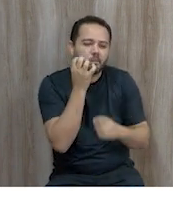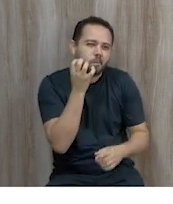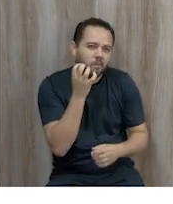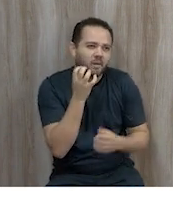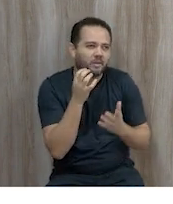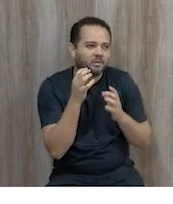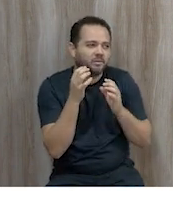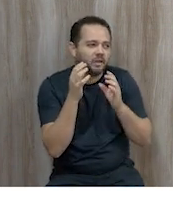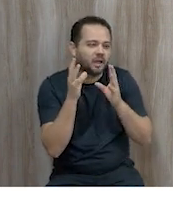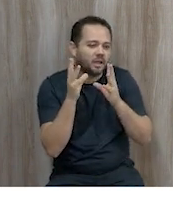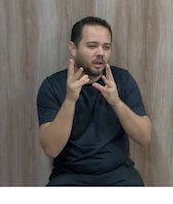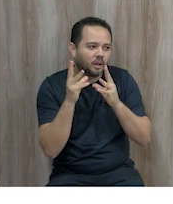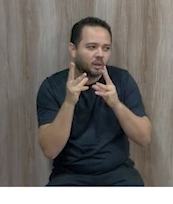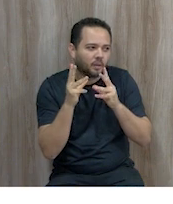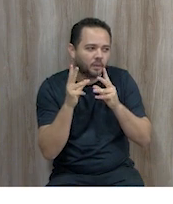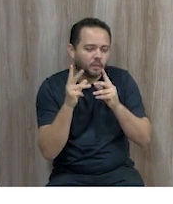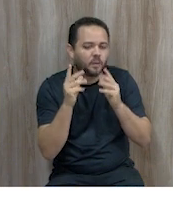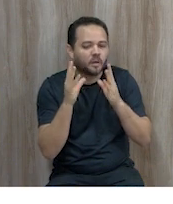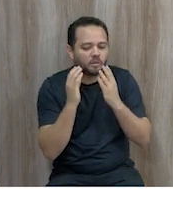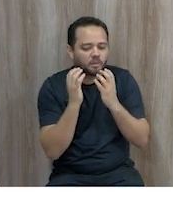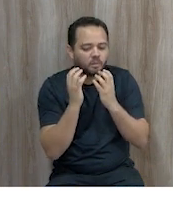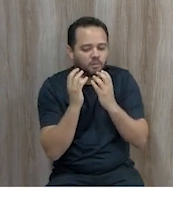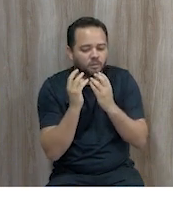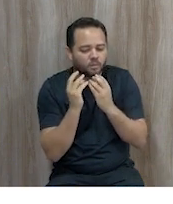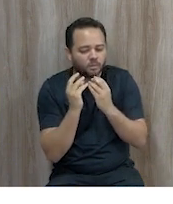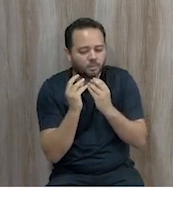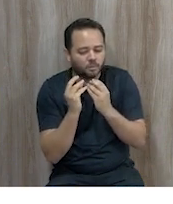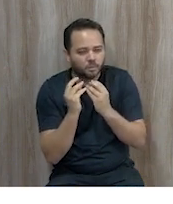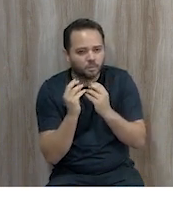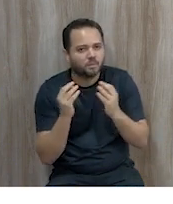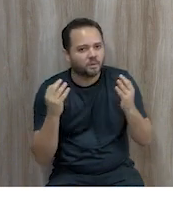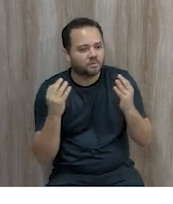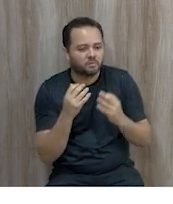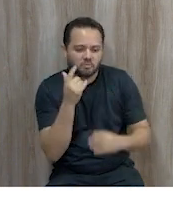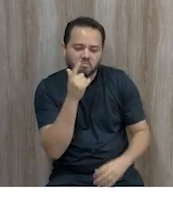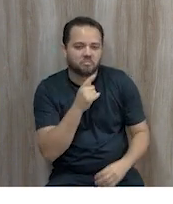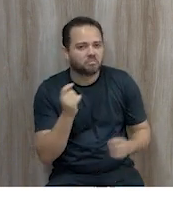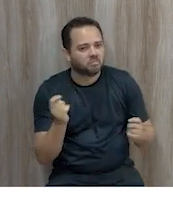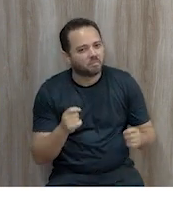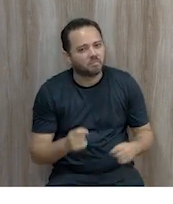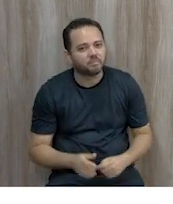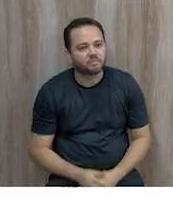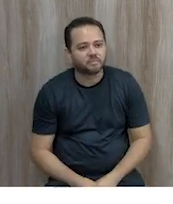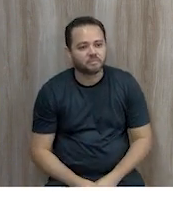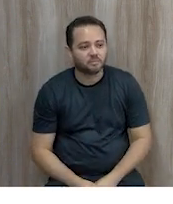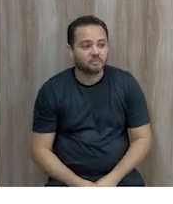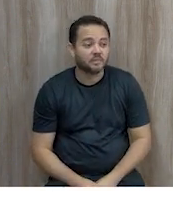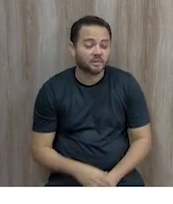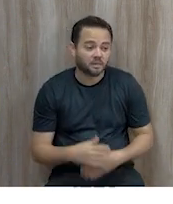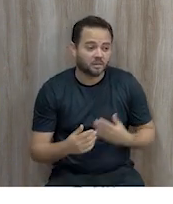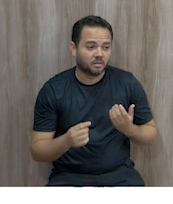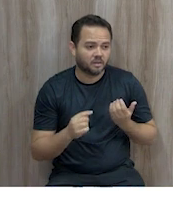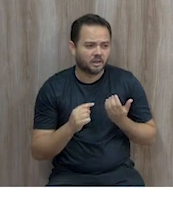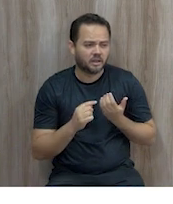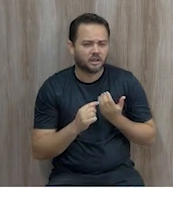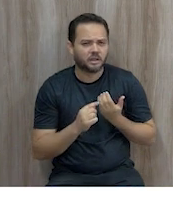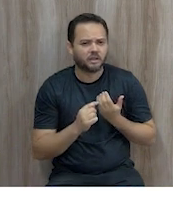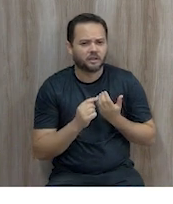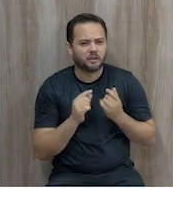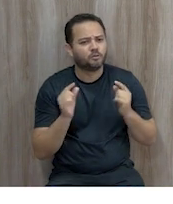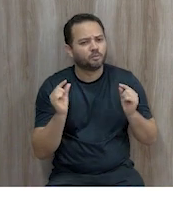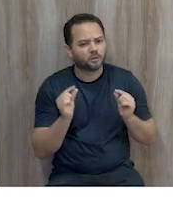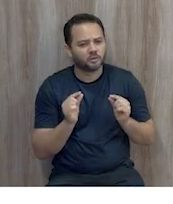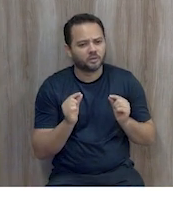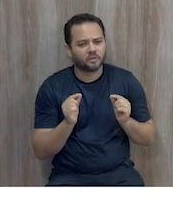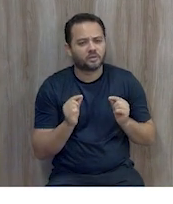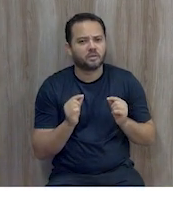aquele edema, ele fique na posição que a gente quer, tá? Então, aqui em recessões pequenas, a gente consegue utilizar essa